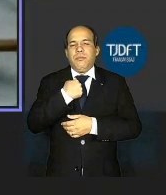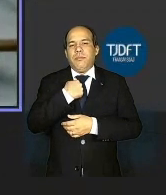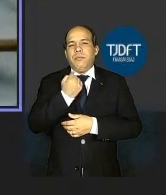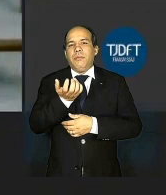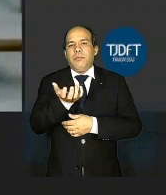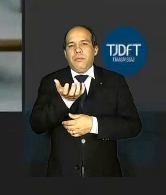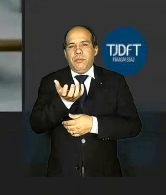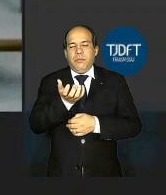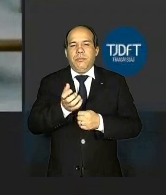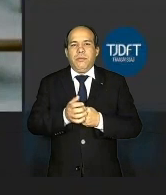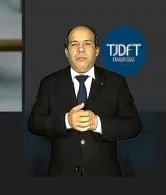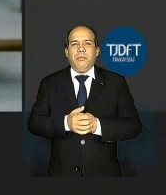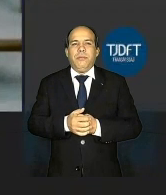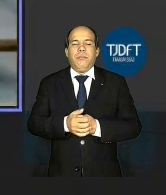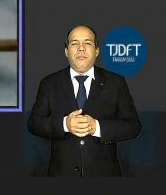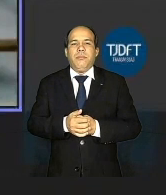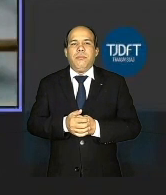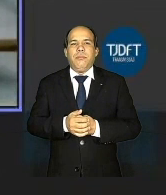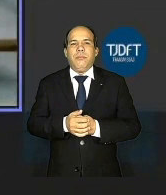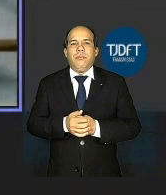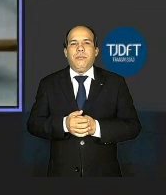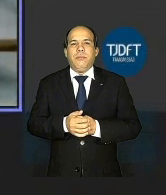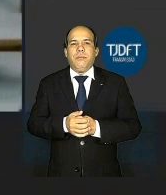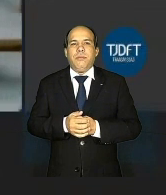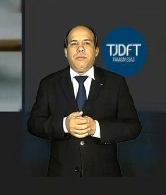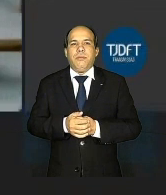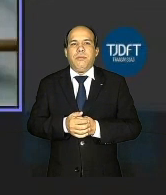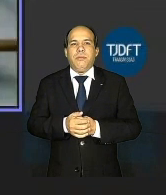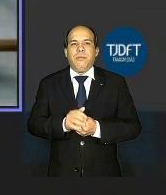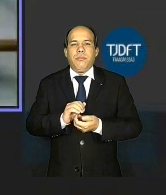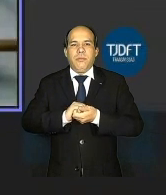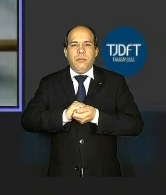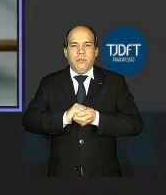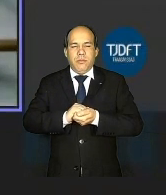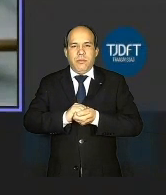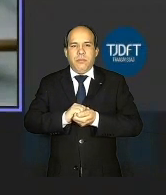Inicialmente, eu gostaria de